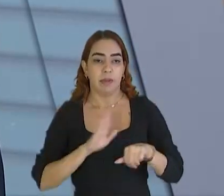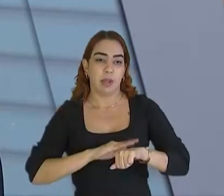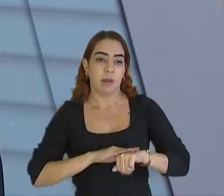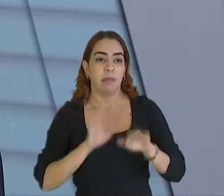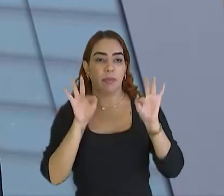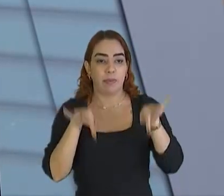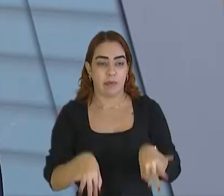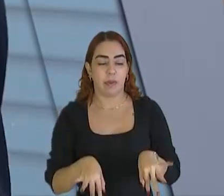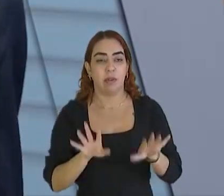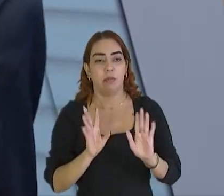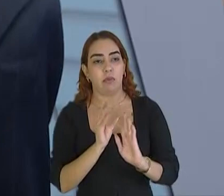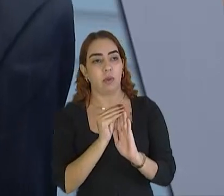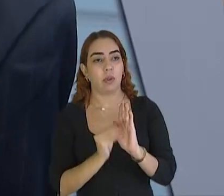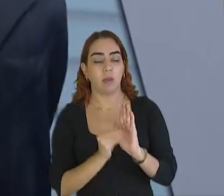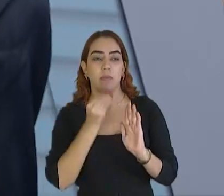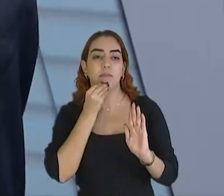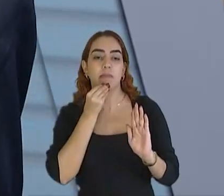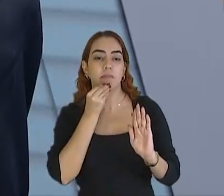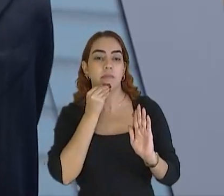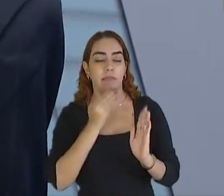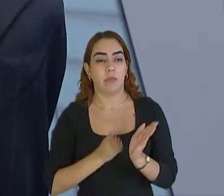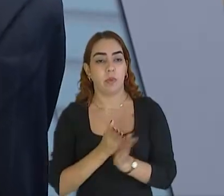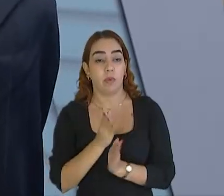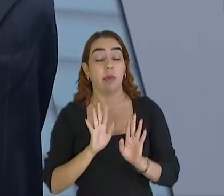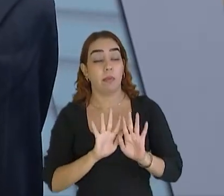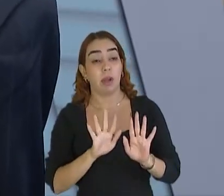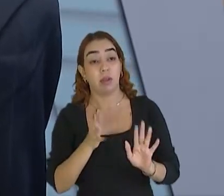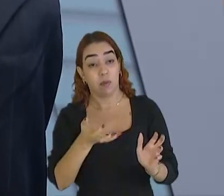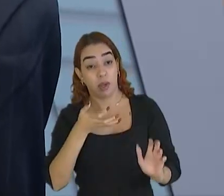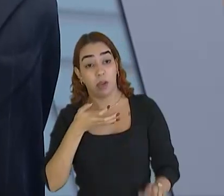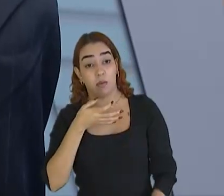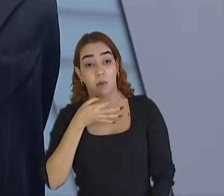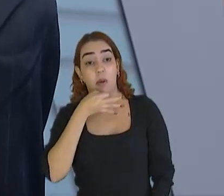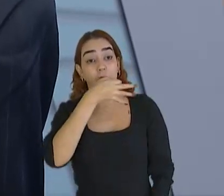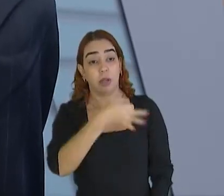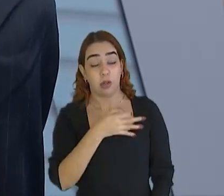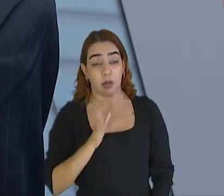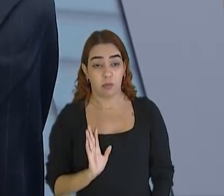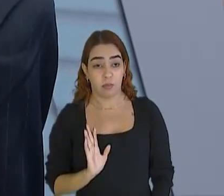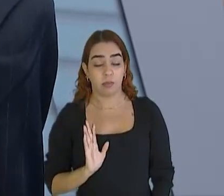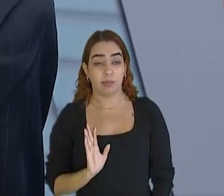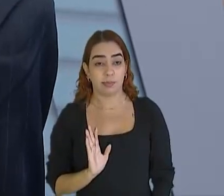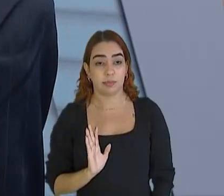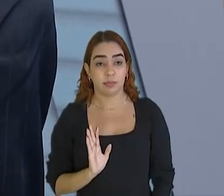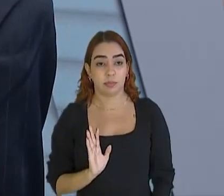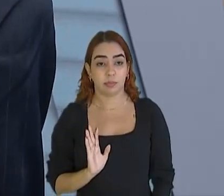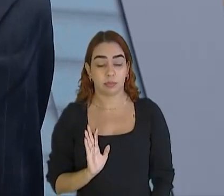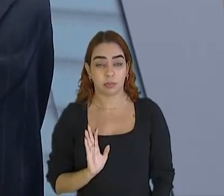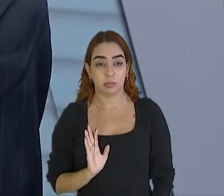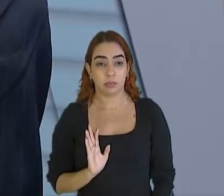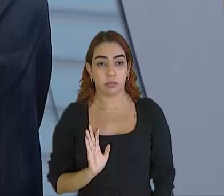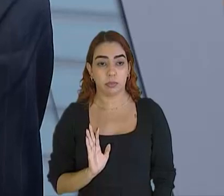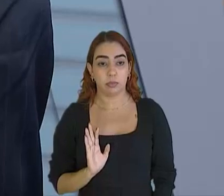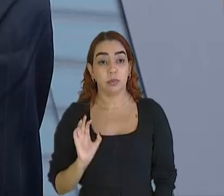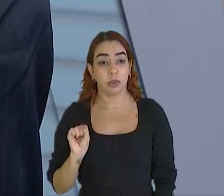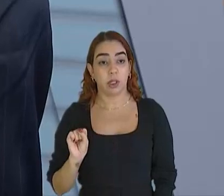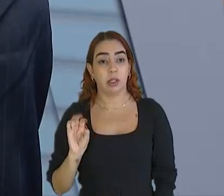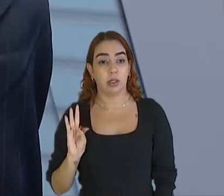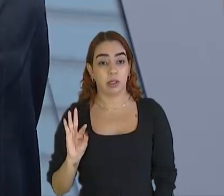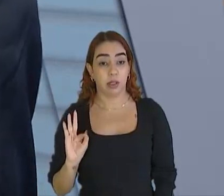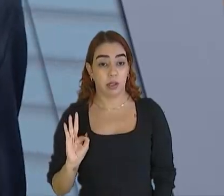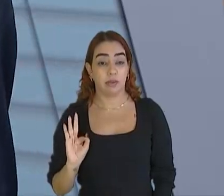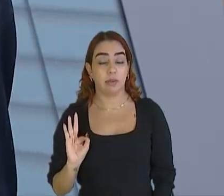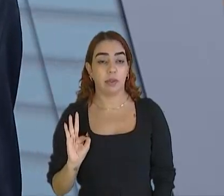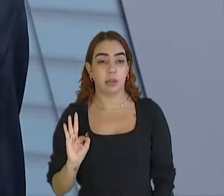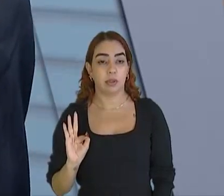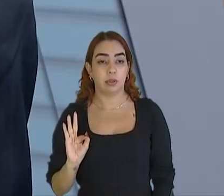série de programas sobre isso, mas eu não posso deixar de querer ouvir a sua opinião. O Supremo decidiu, e